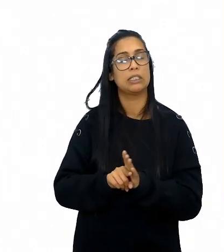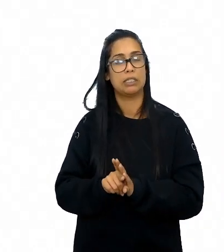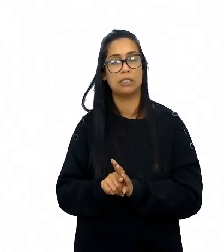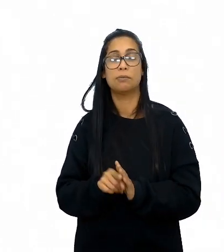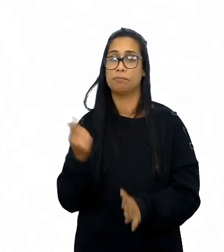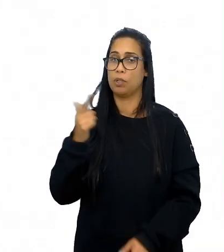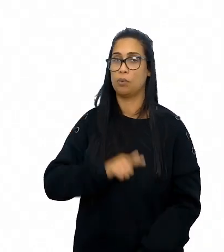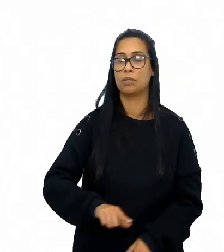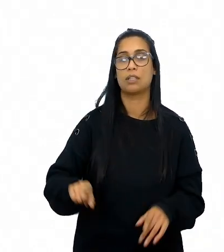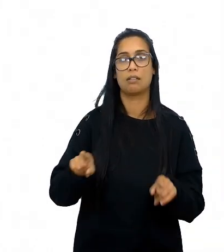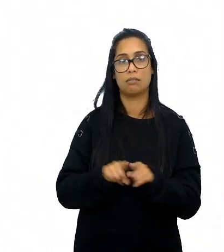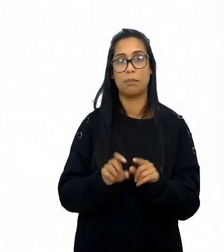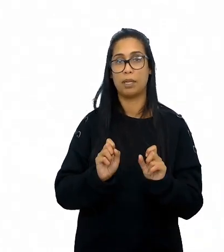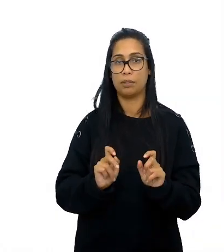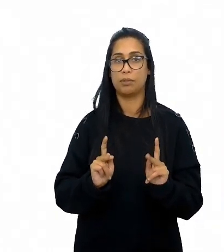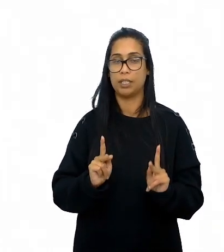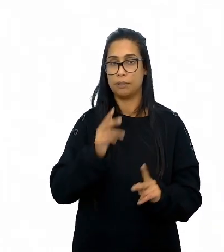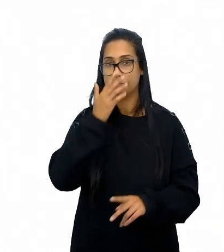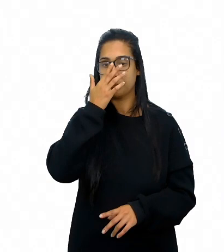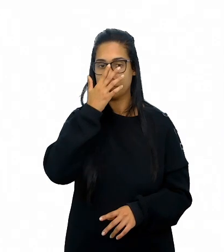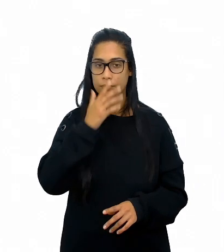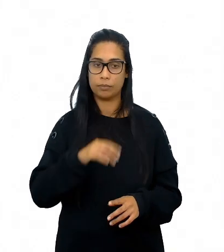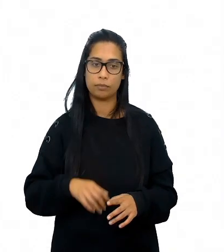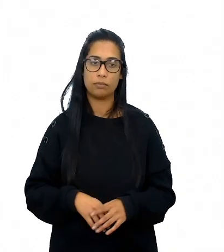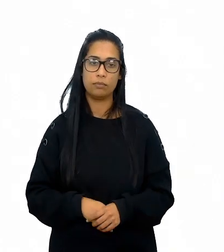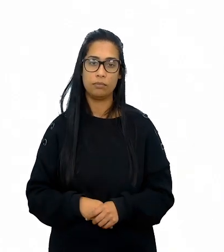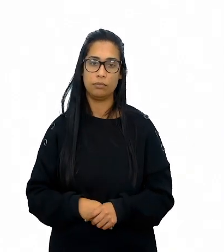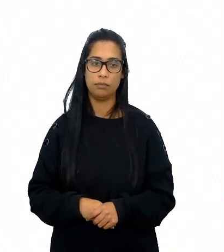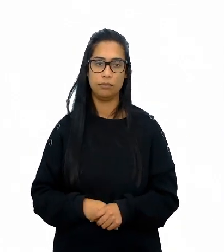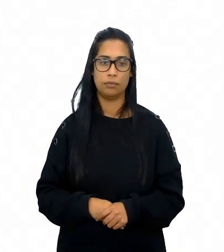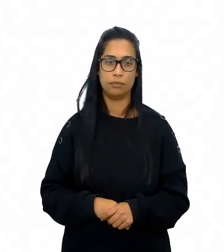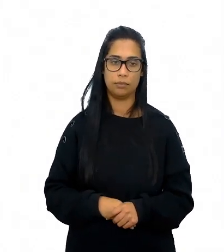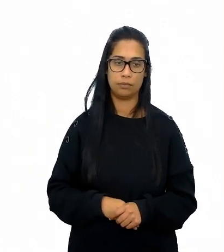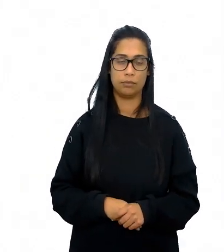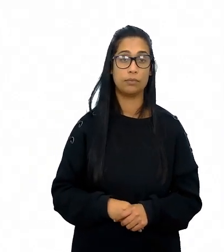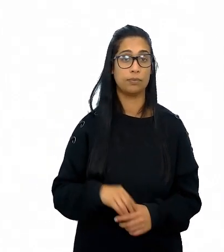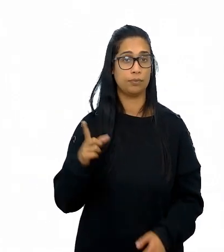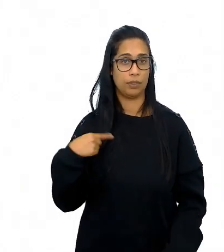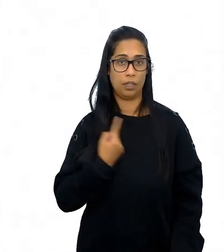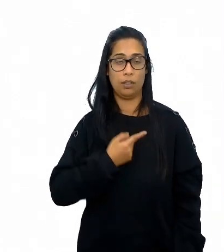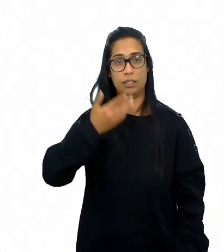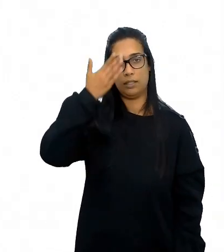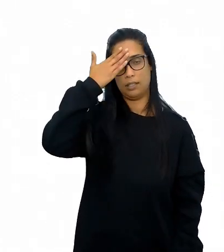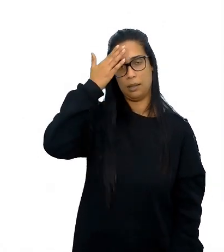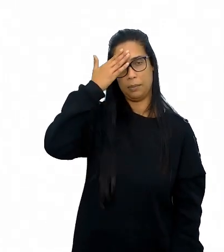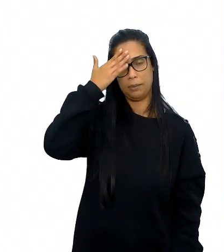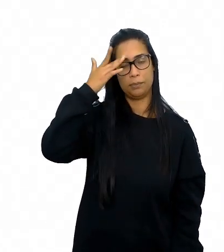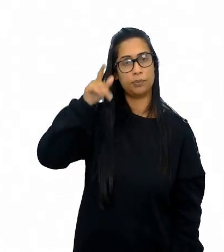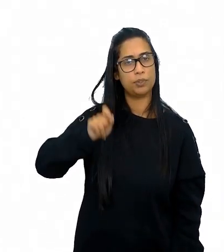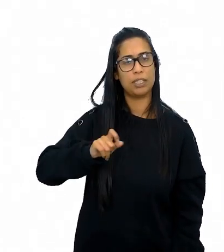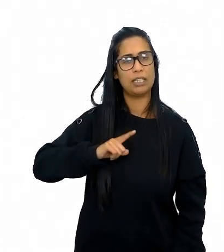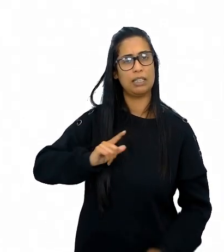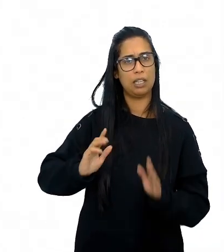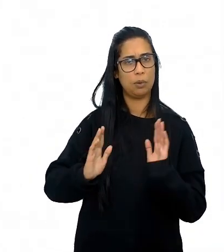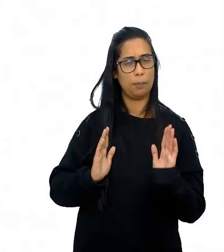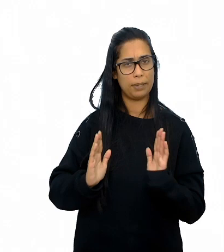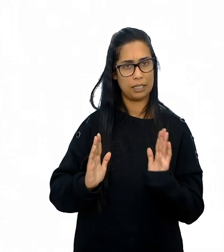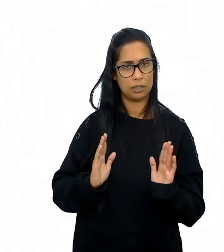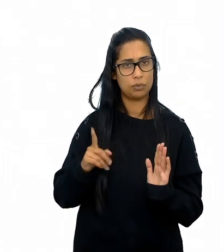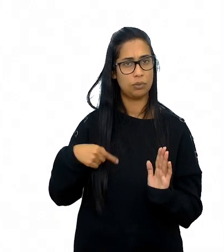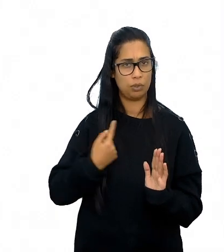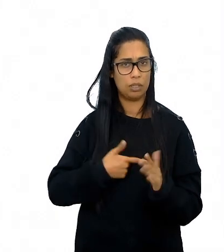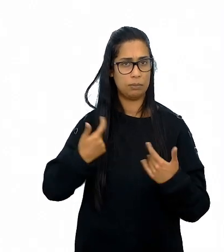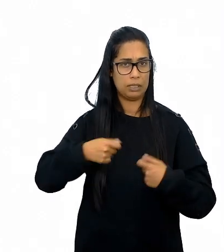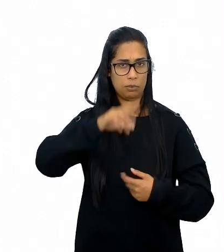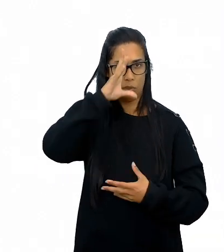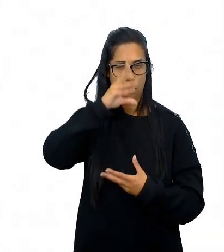investigação. Tudo bem? E a gente sabe também, né? Então, aqui chega aquele momento de a gente entende